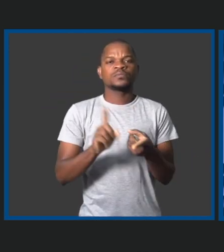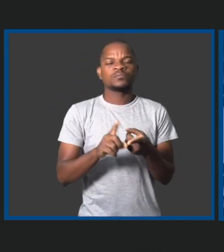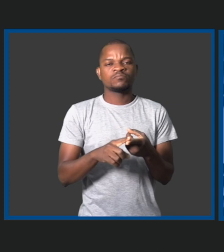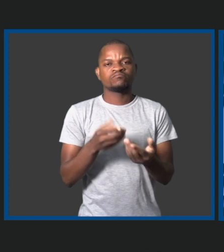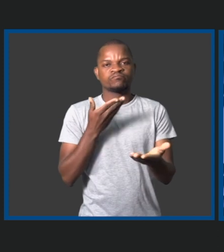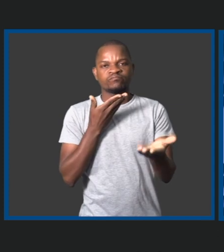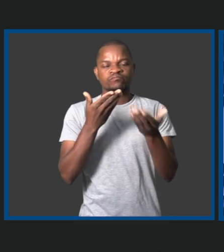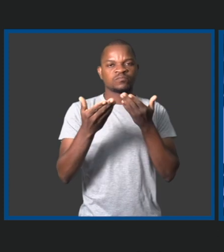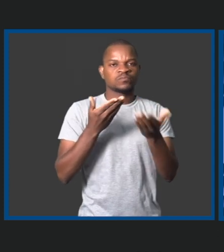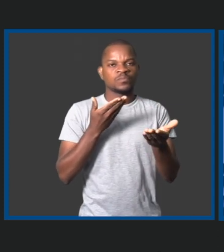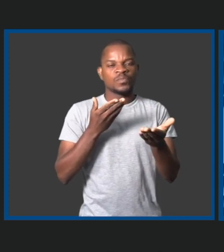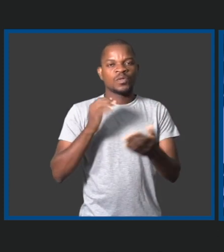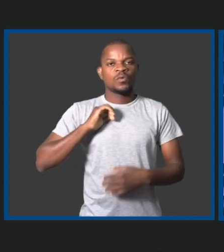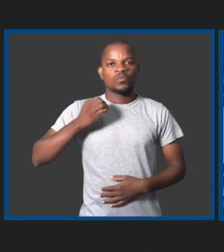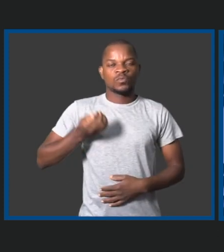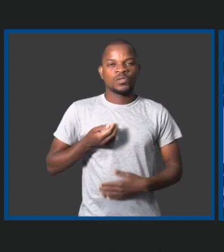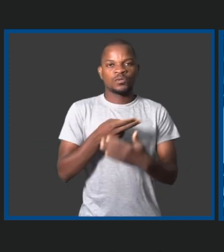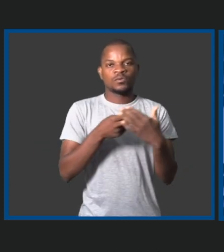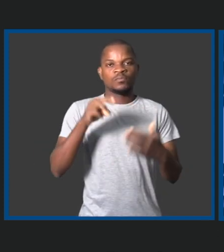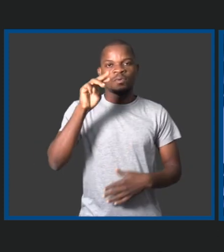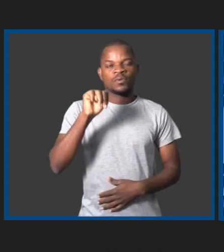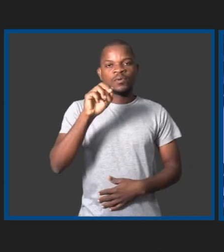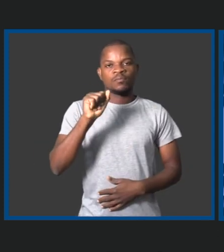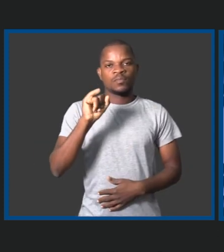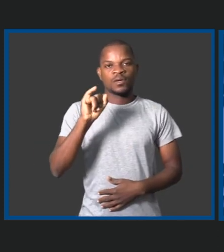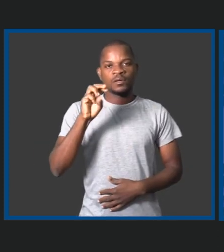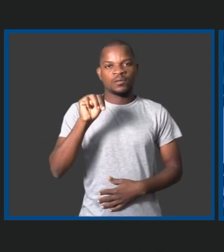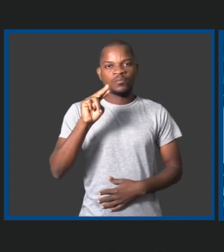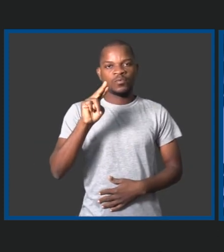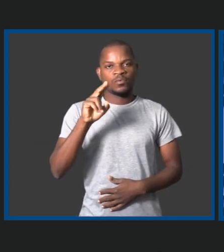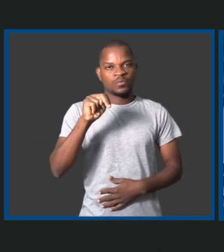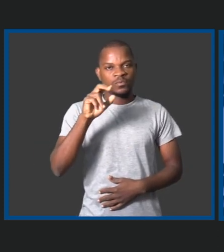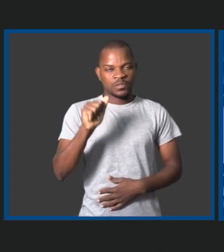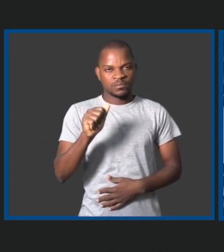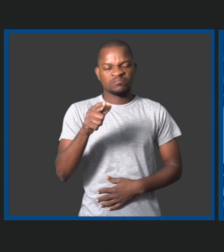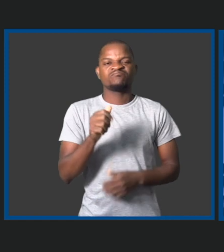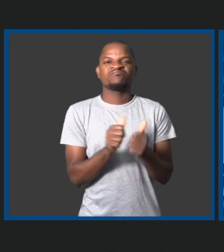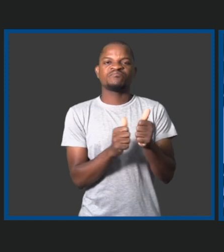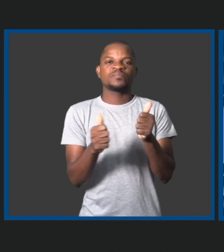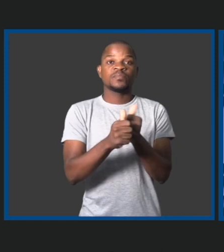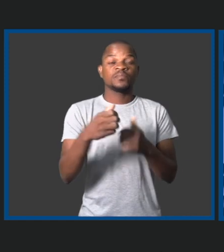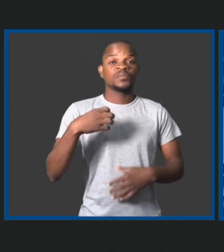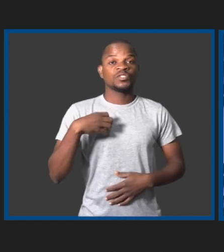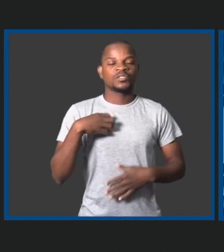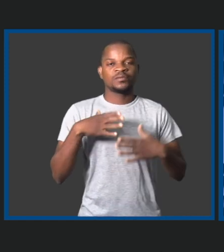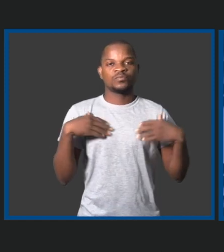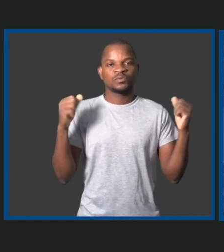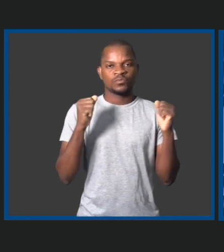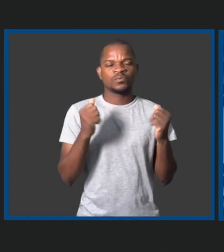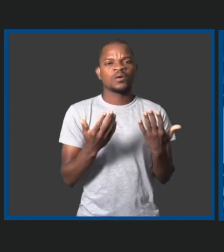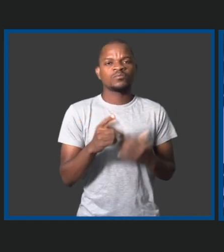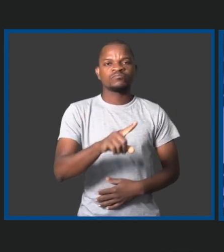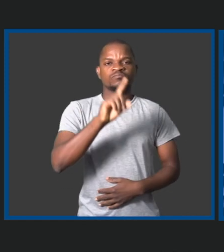o Covid-19. Para tal, vamos conversar com Maimuna Luiz, que está a representar o Ministério